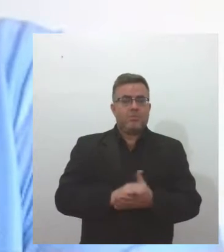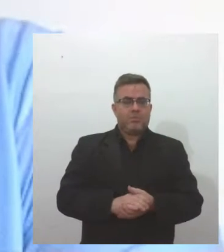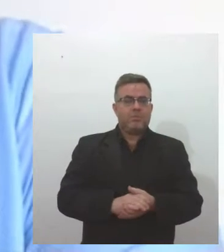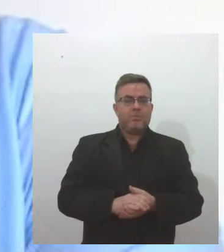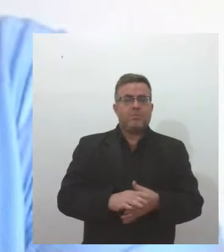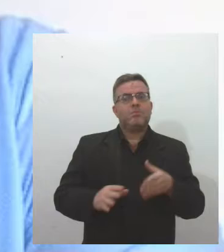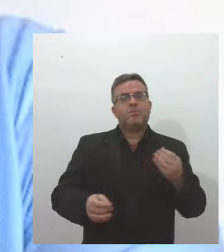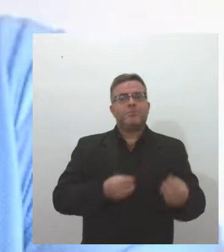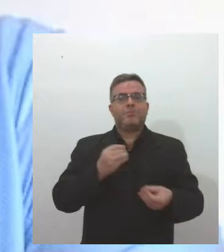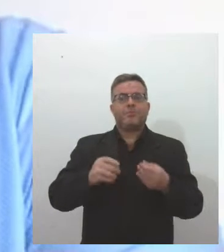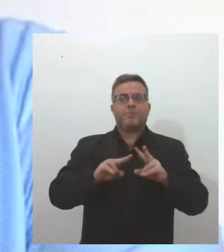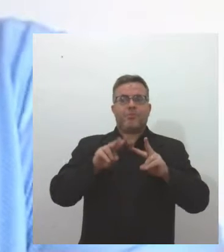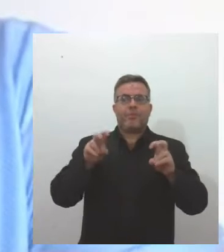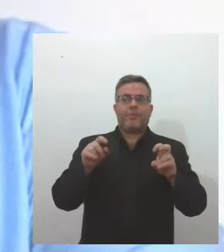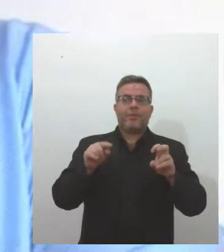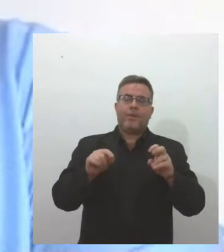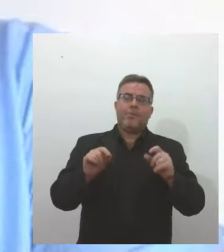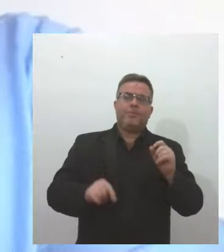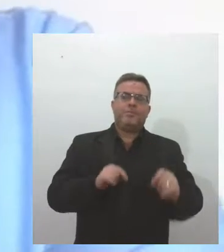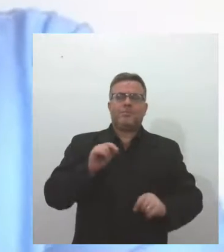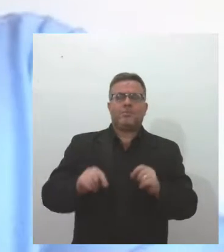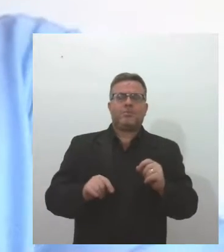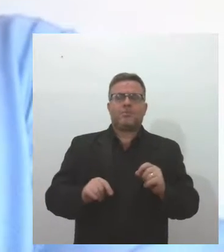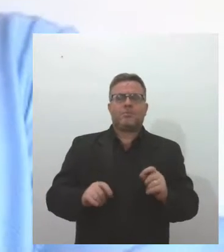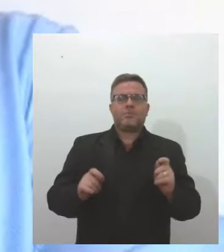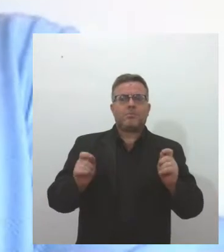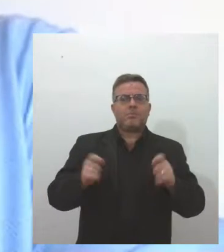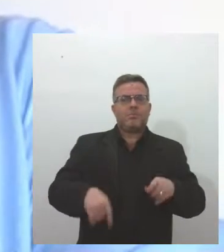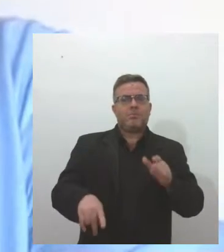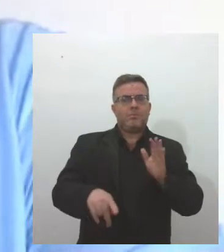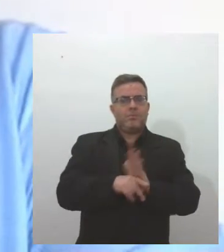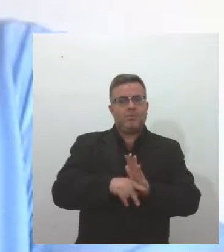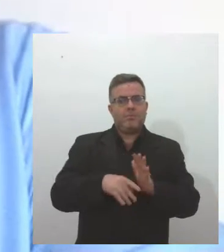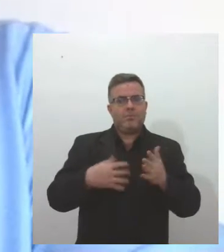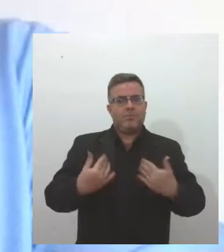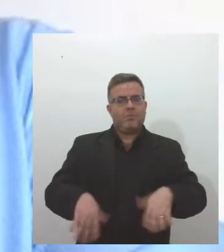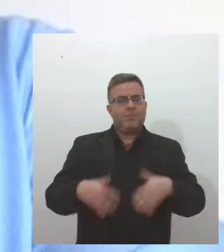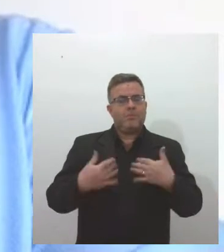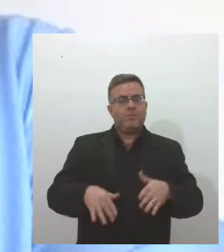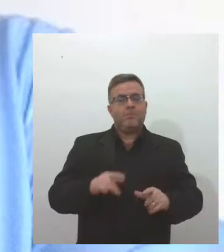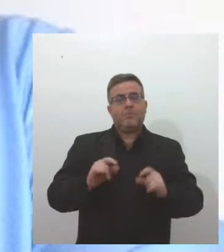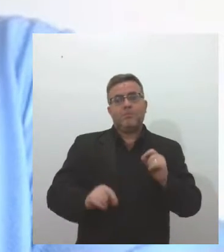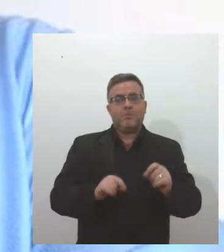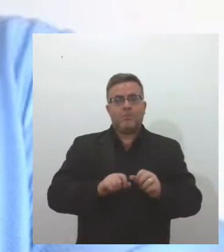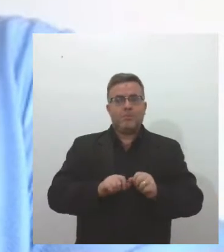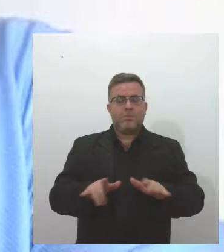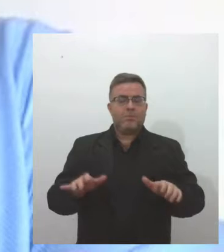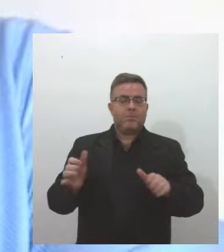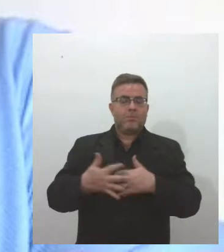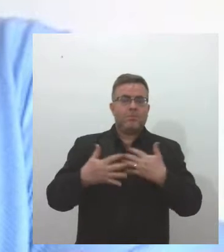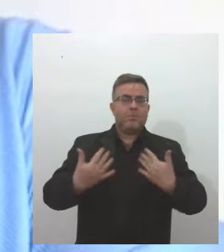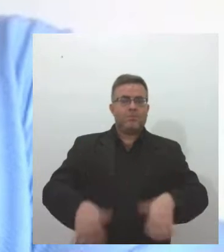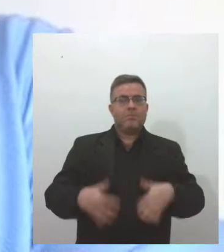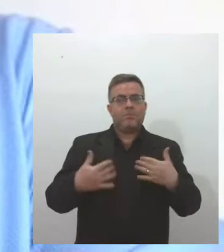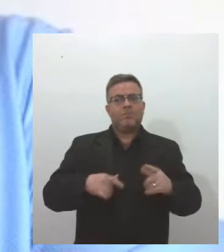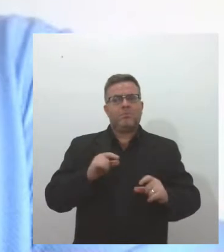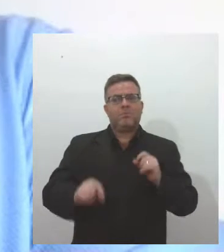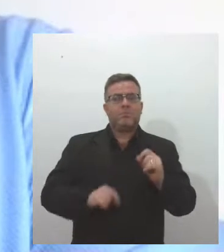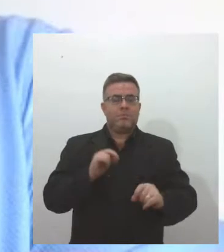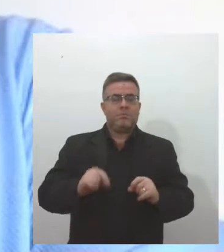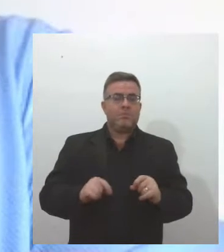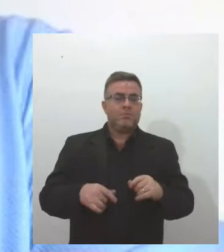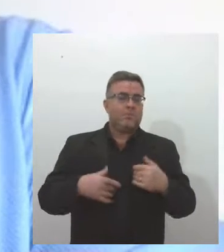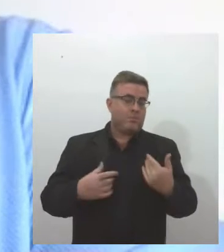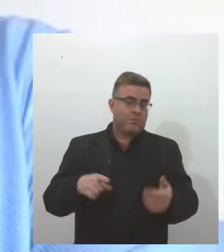essas questões devido ao próprio distensionamento da pandemia. Nós estamos vivendo